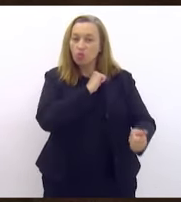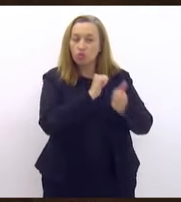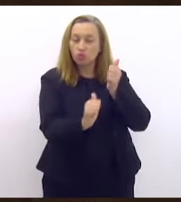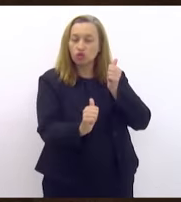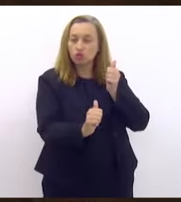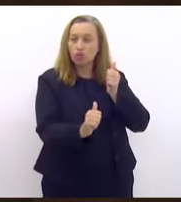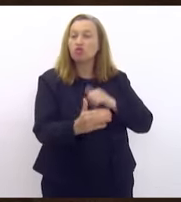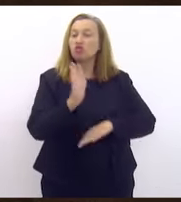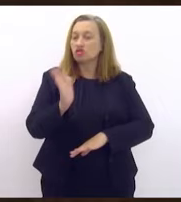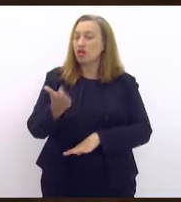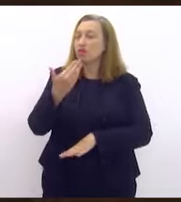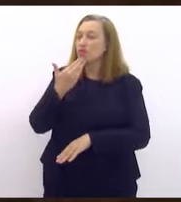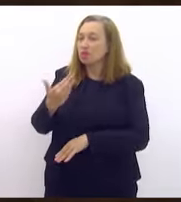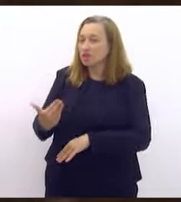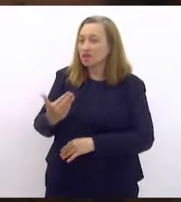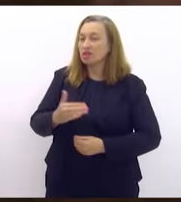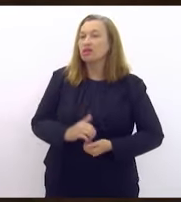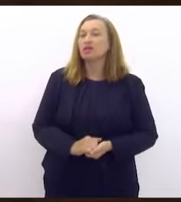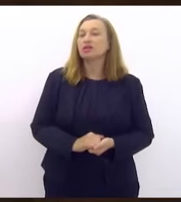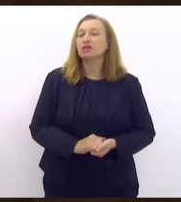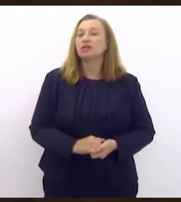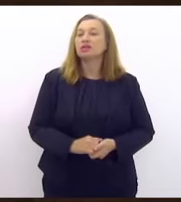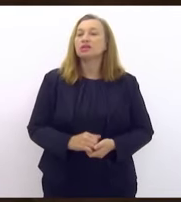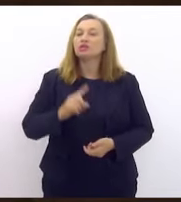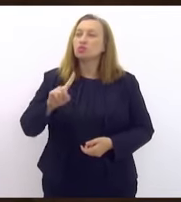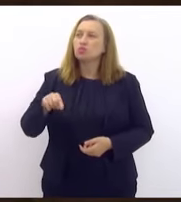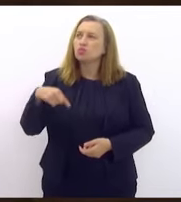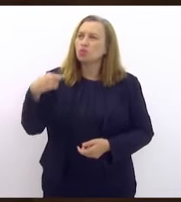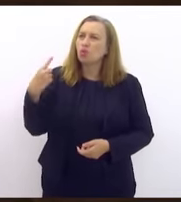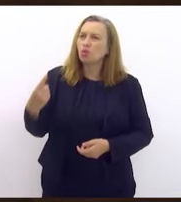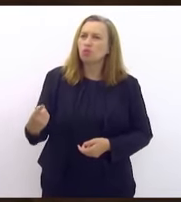foi solicitado, na próxima,